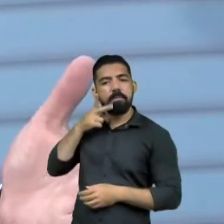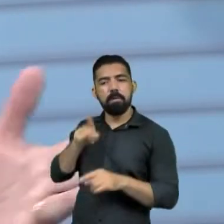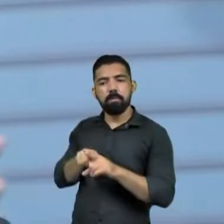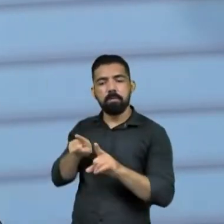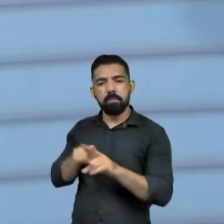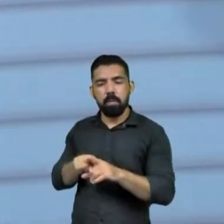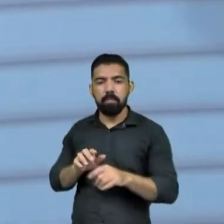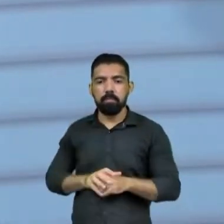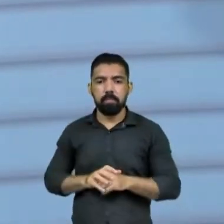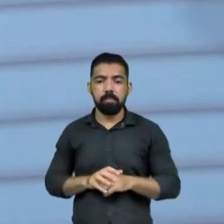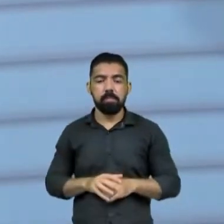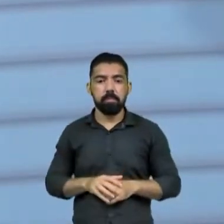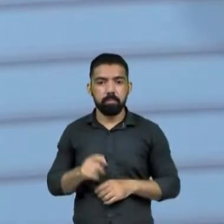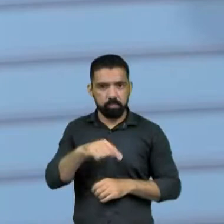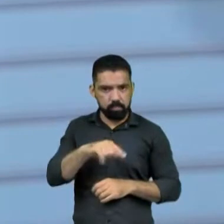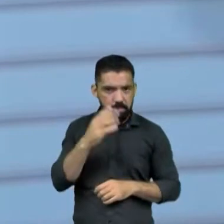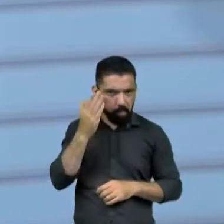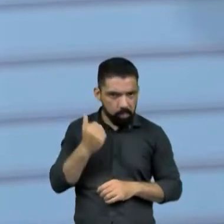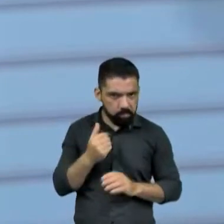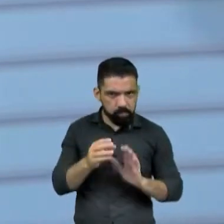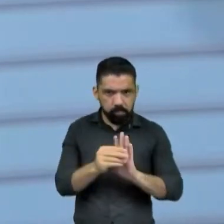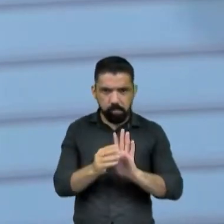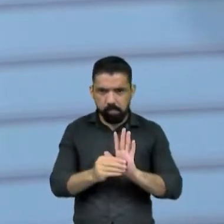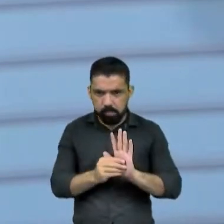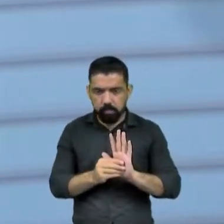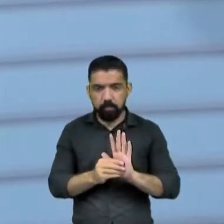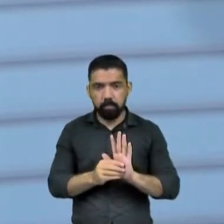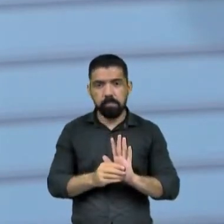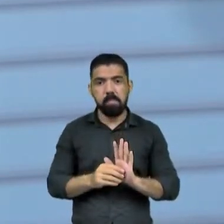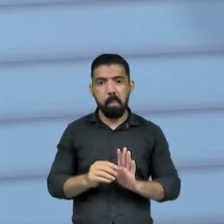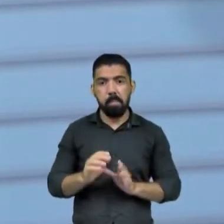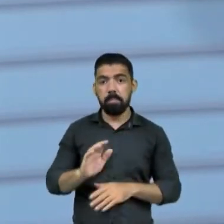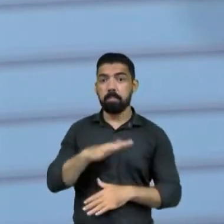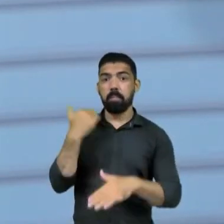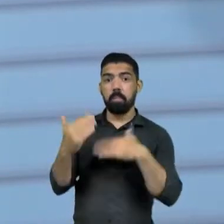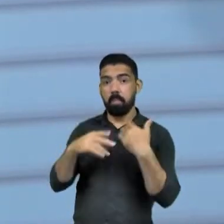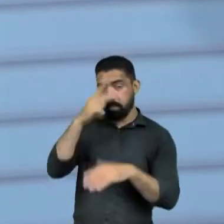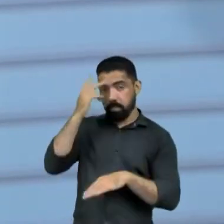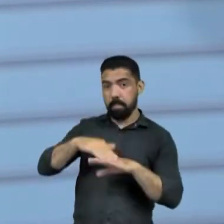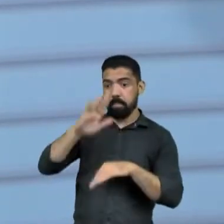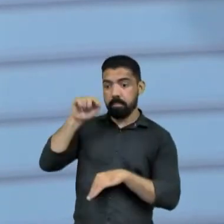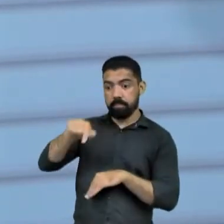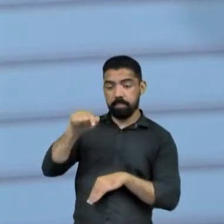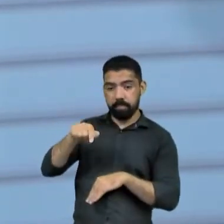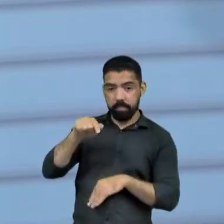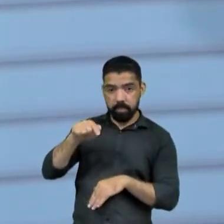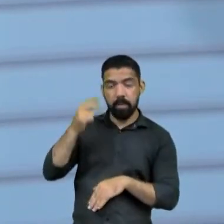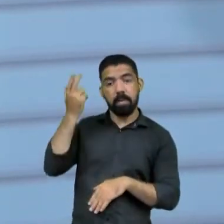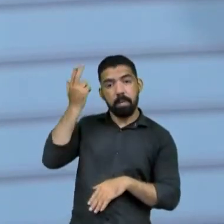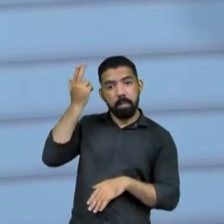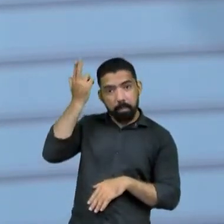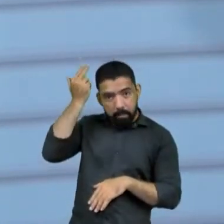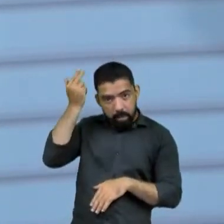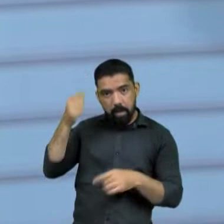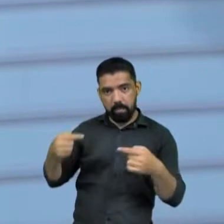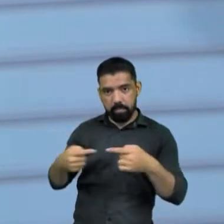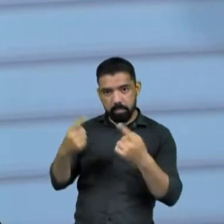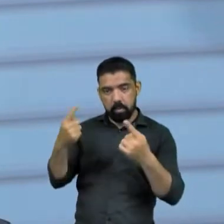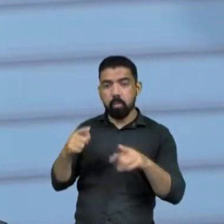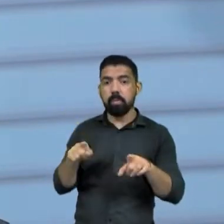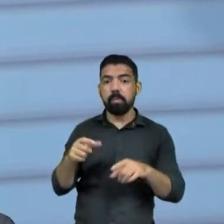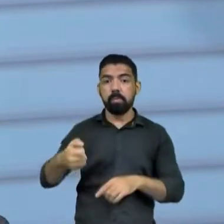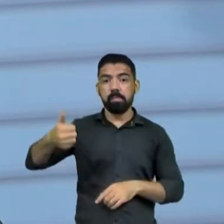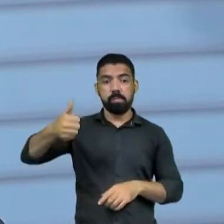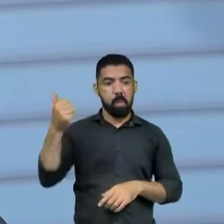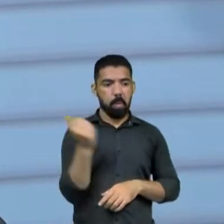bacalhau se você tem esses dados mas morre mais pessoas na páscoa do que no carnaval e é é por causa do vinho ah por causa do vinho a pessoa